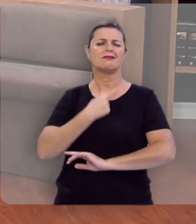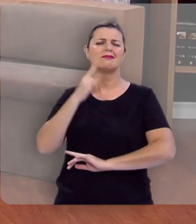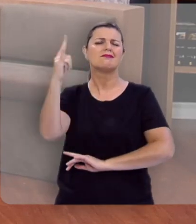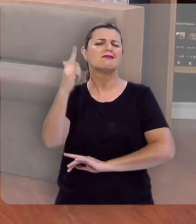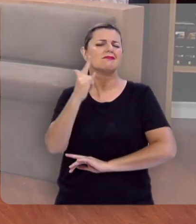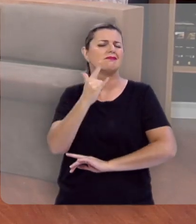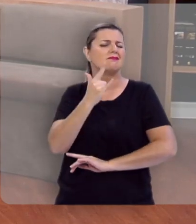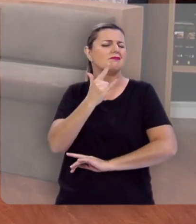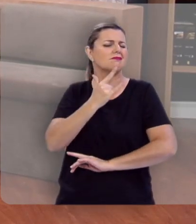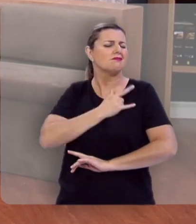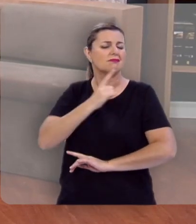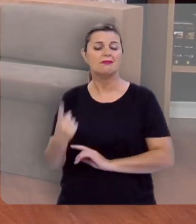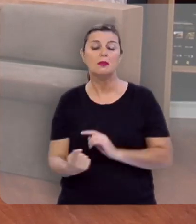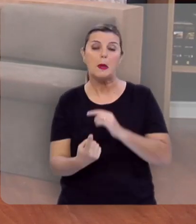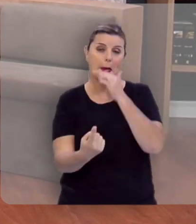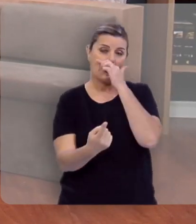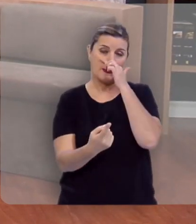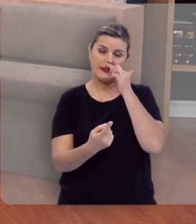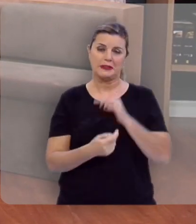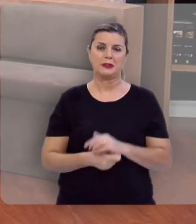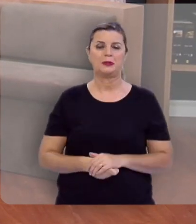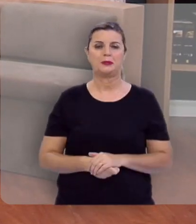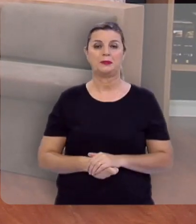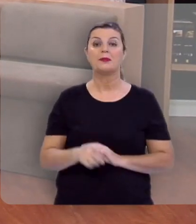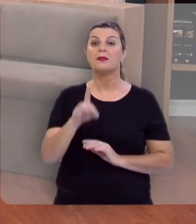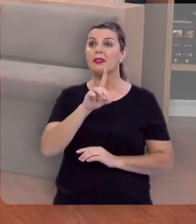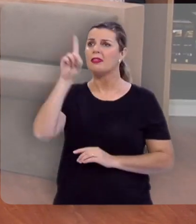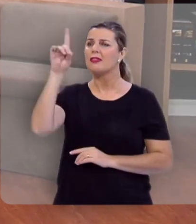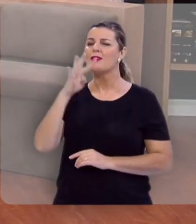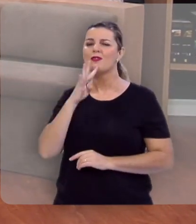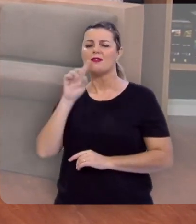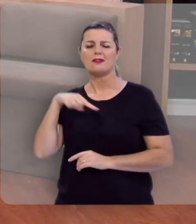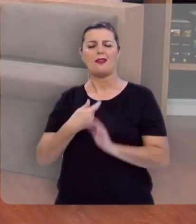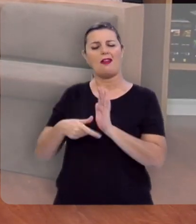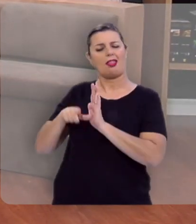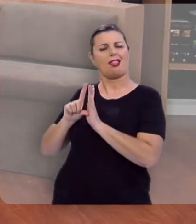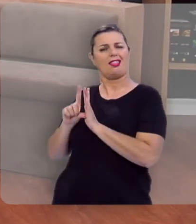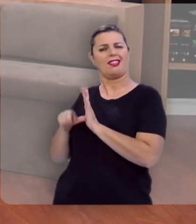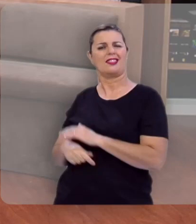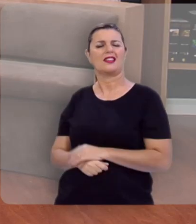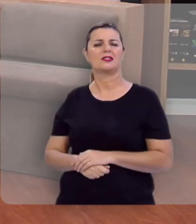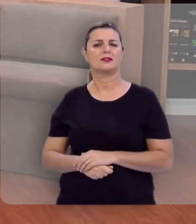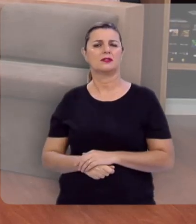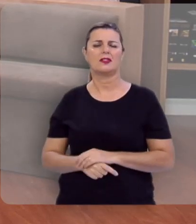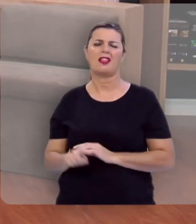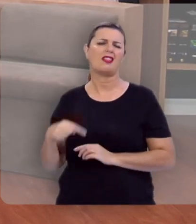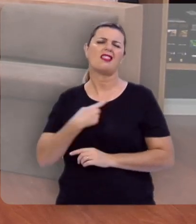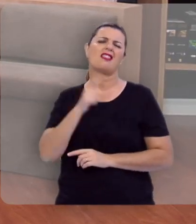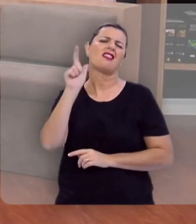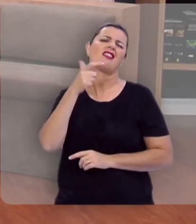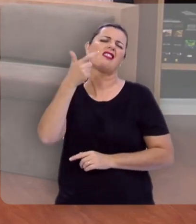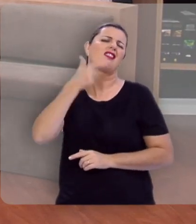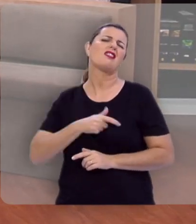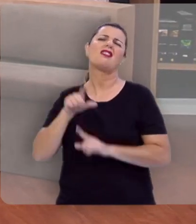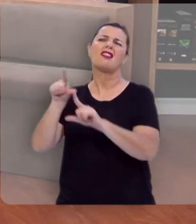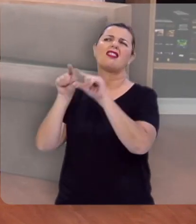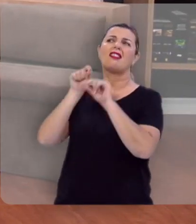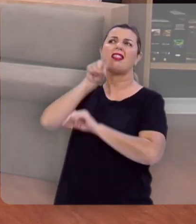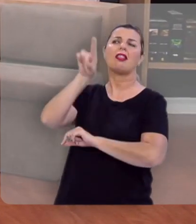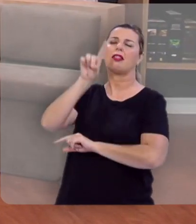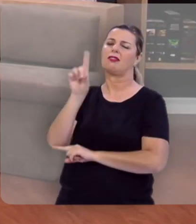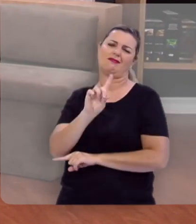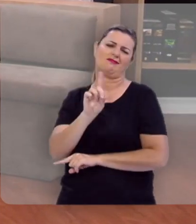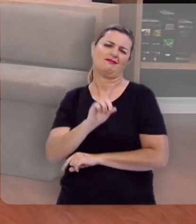e amou-nos com amor eterno, Ele nos conheceu de antemão. Não fomos nós quem